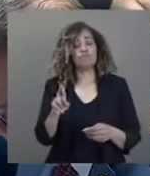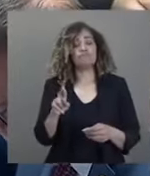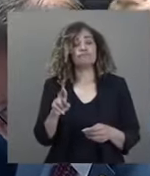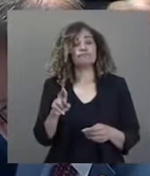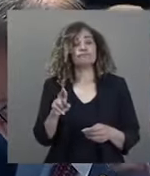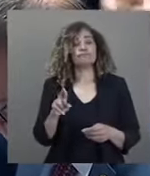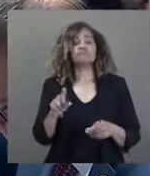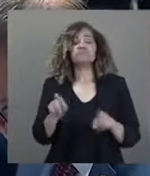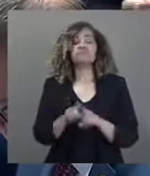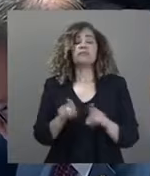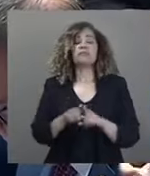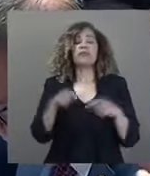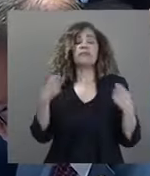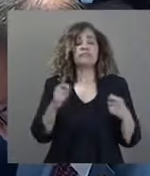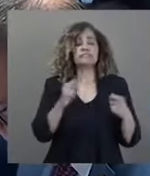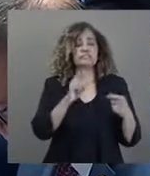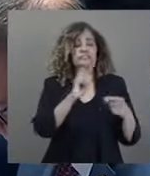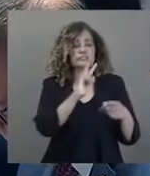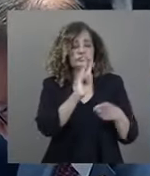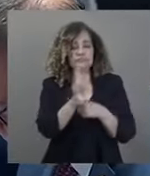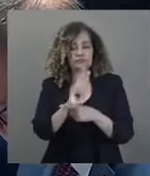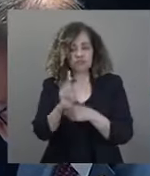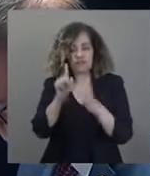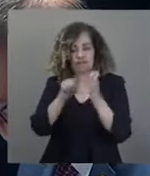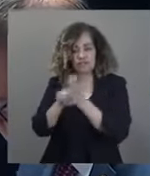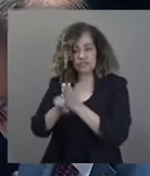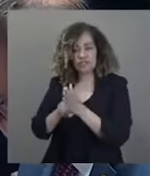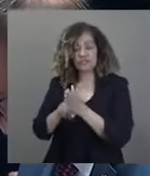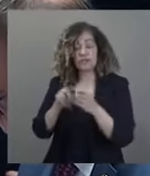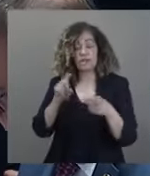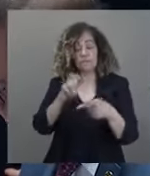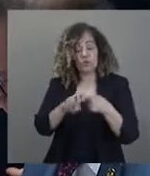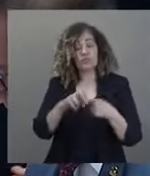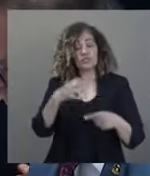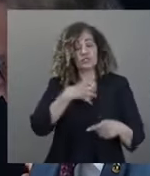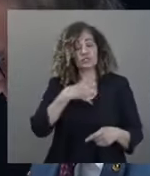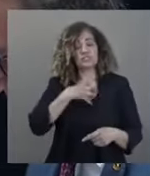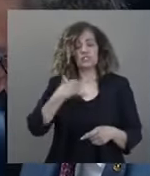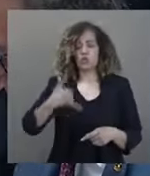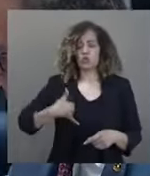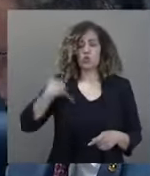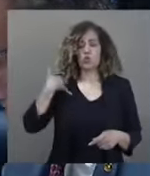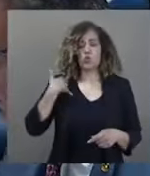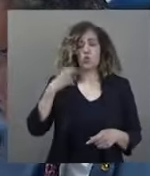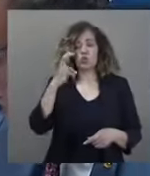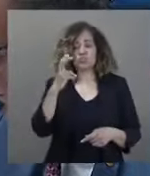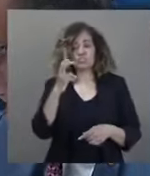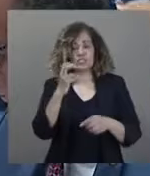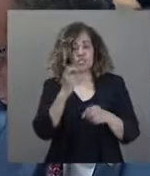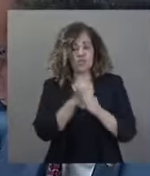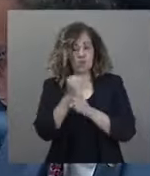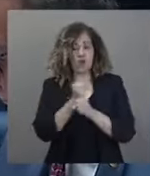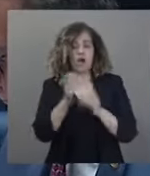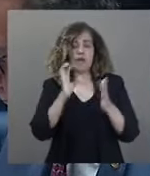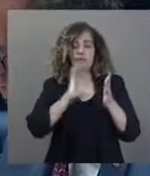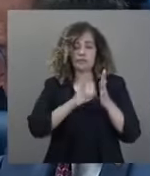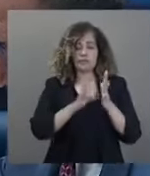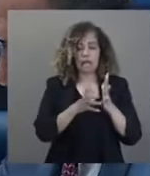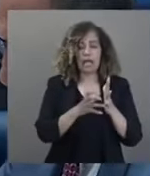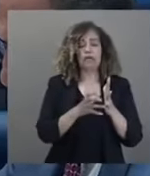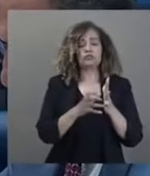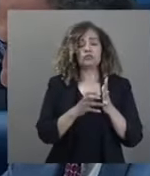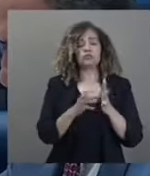devida fiscalização portanto isso me orgulha em 5 anos de Mandato até hoje não ter